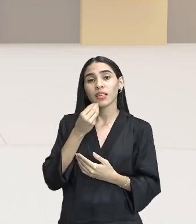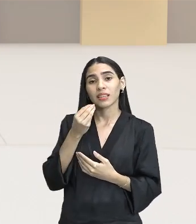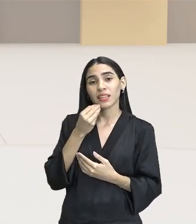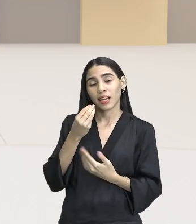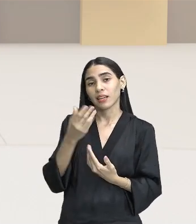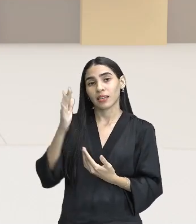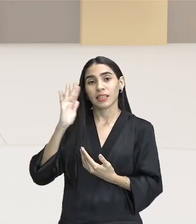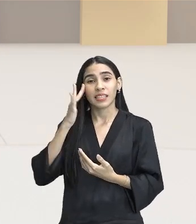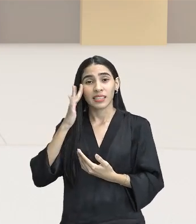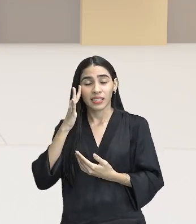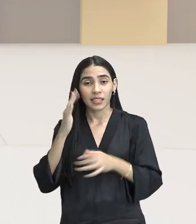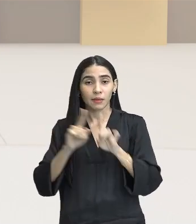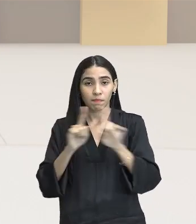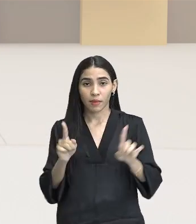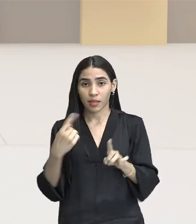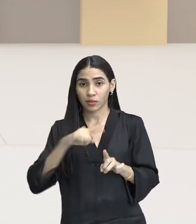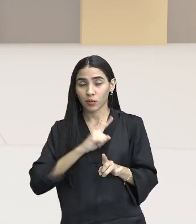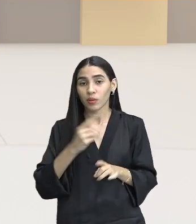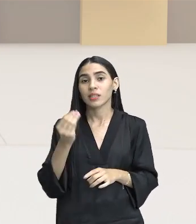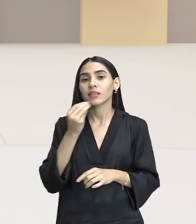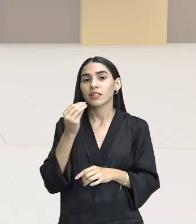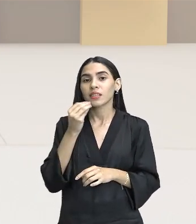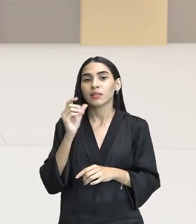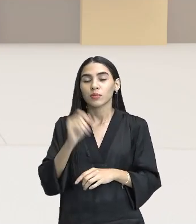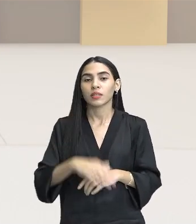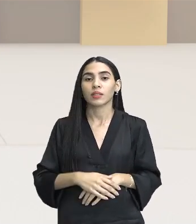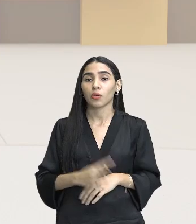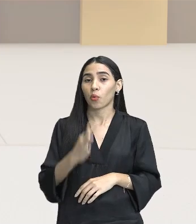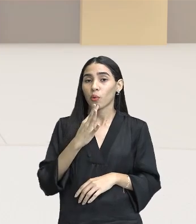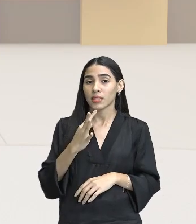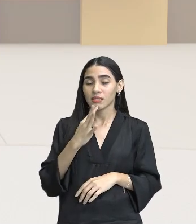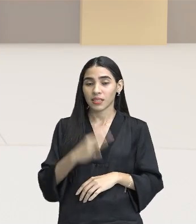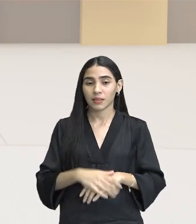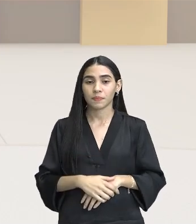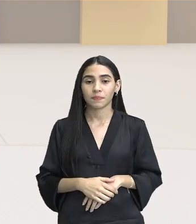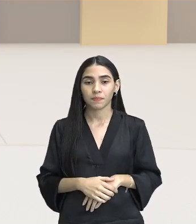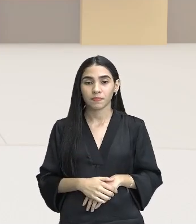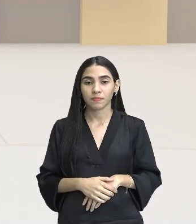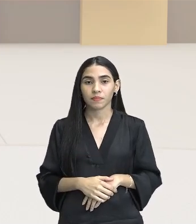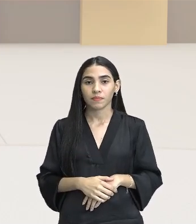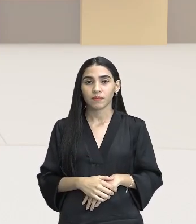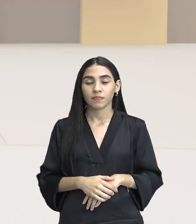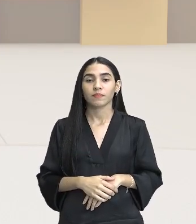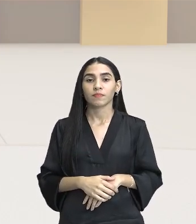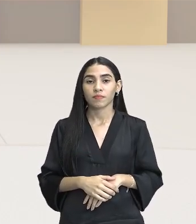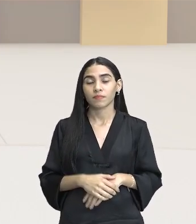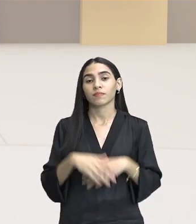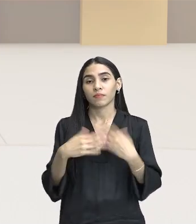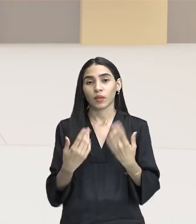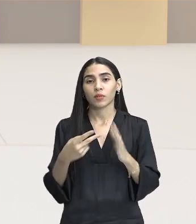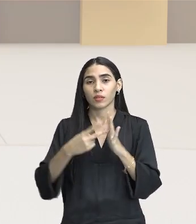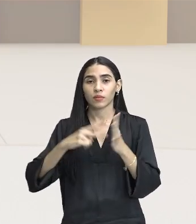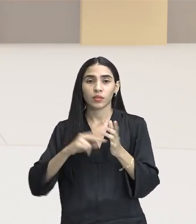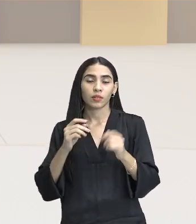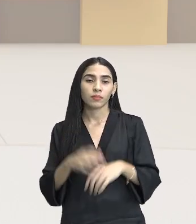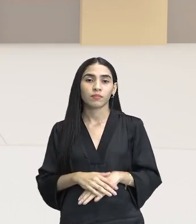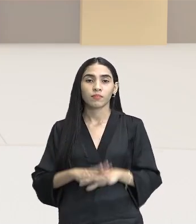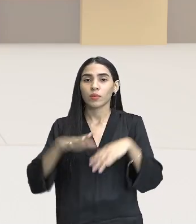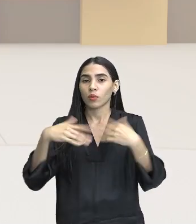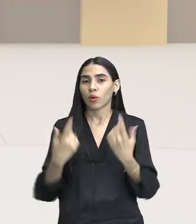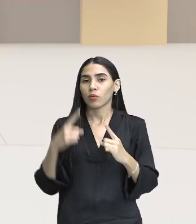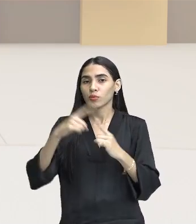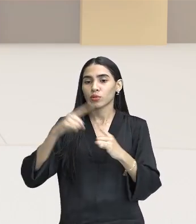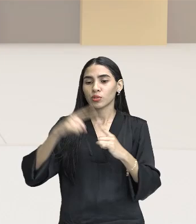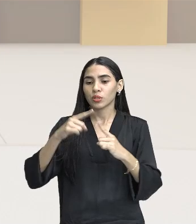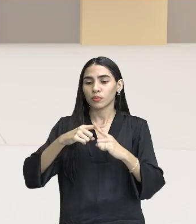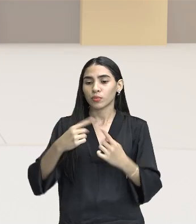somente que nós tentamos reconhecê-lo. Isto é, descobrir que tipo de pessoa